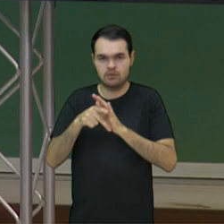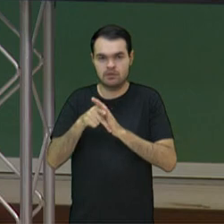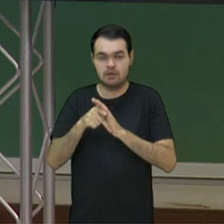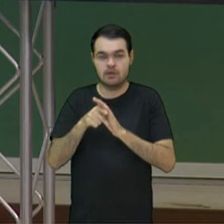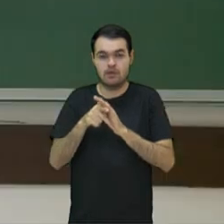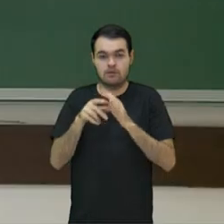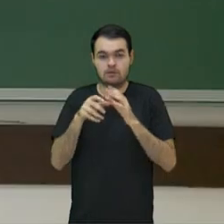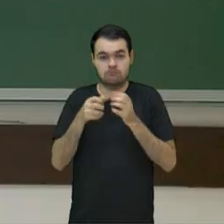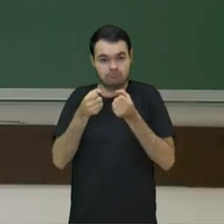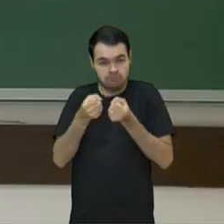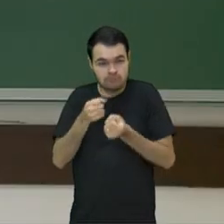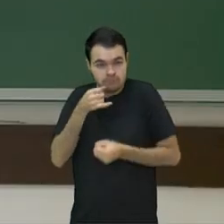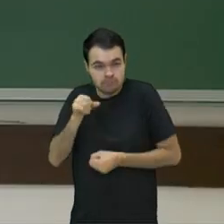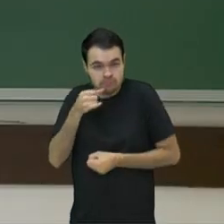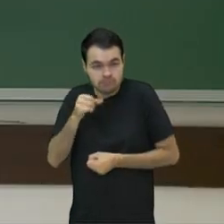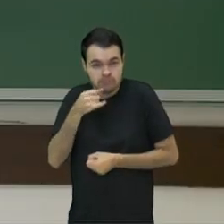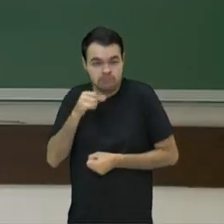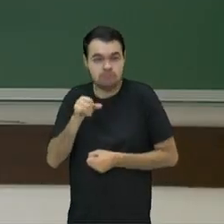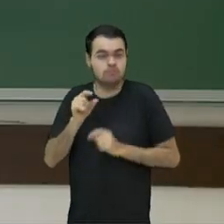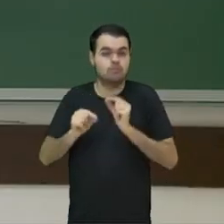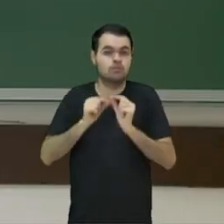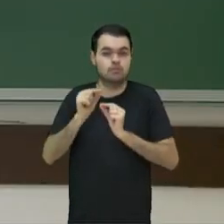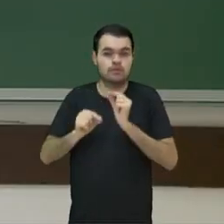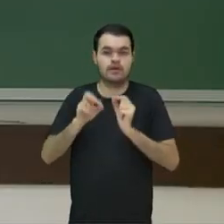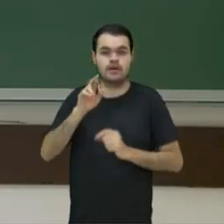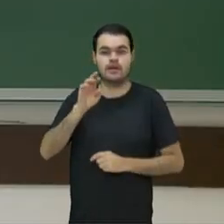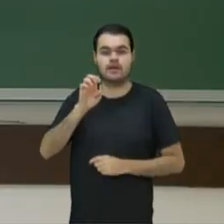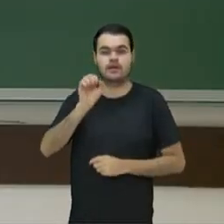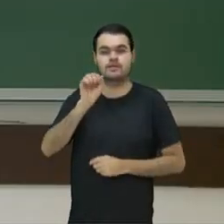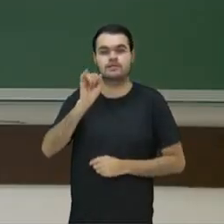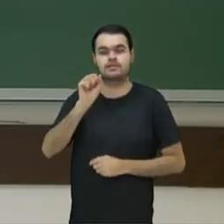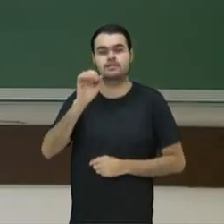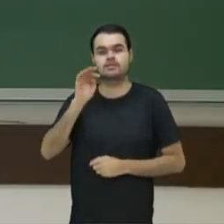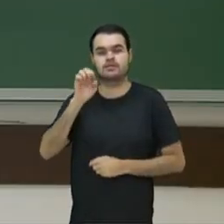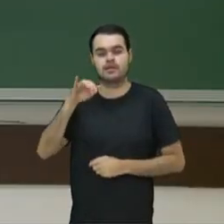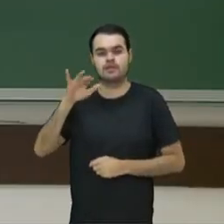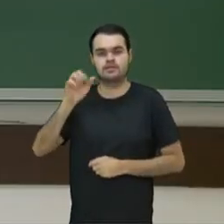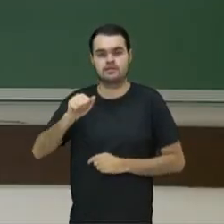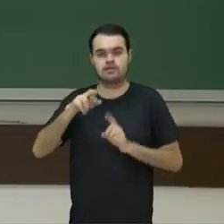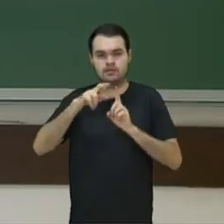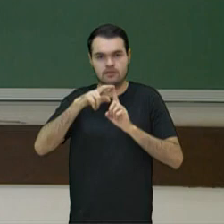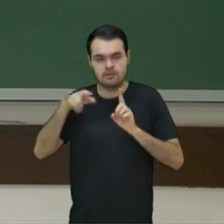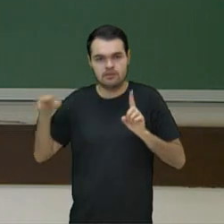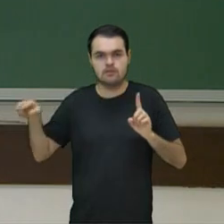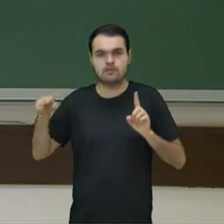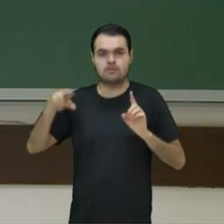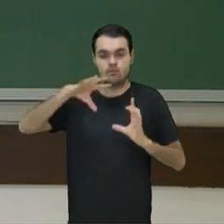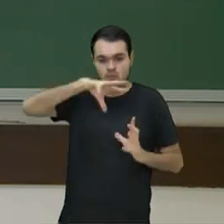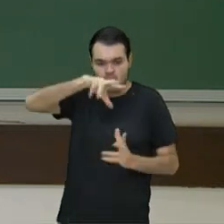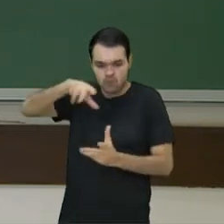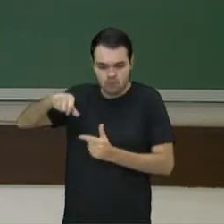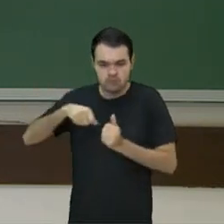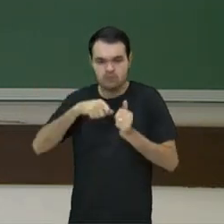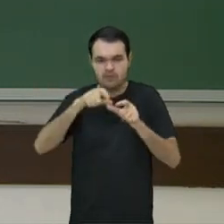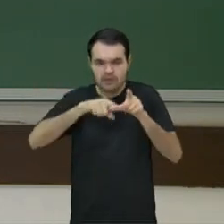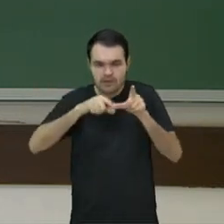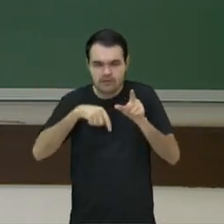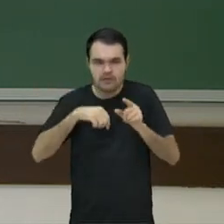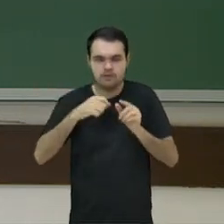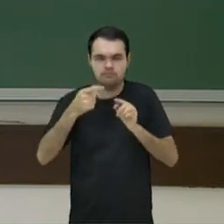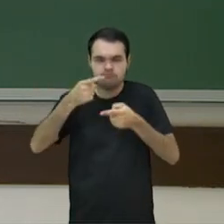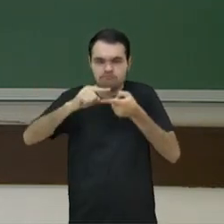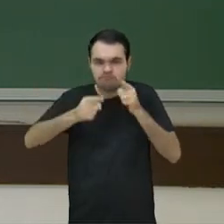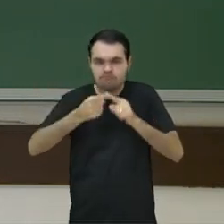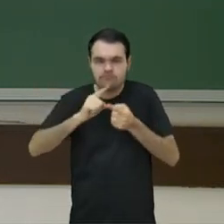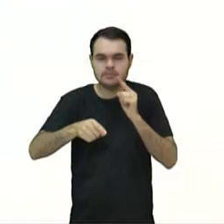elétrica. Então, a unidade de medida da resistência elétrica no Sistema Internacional de Medidas, no SI.